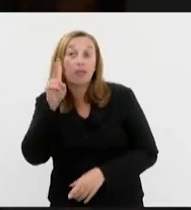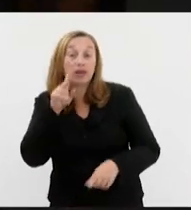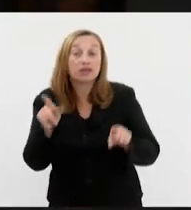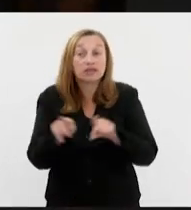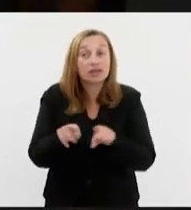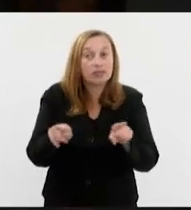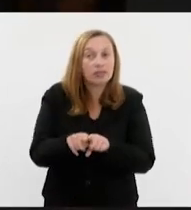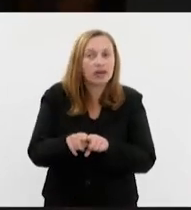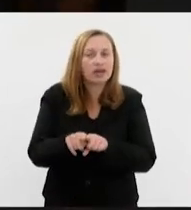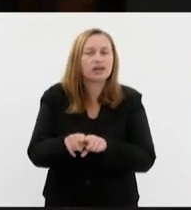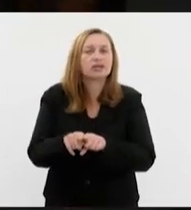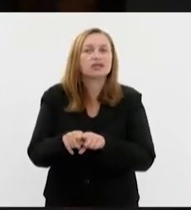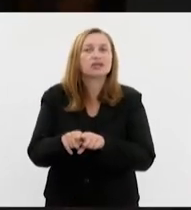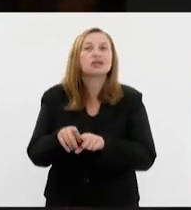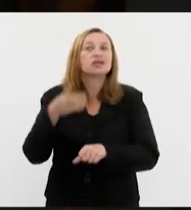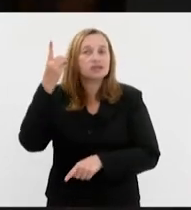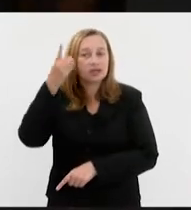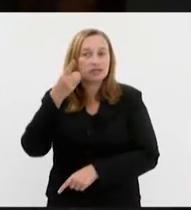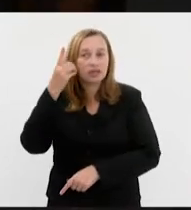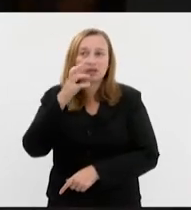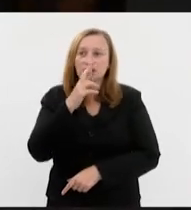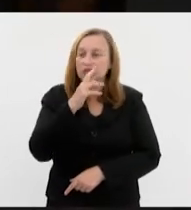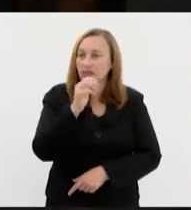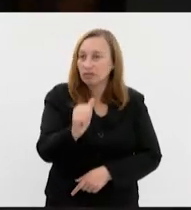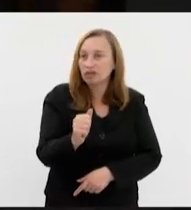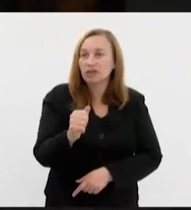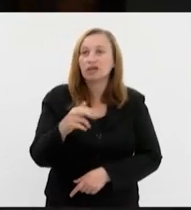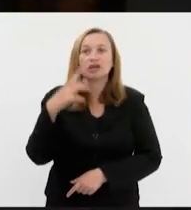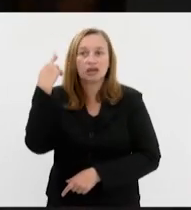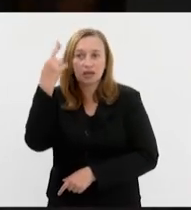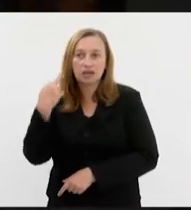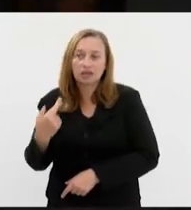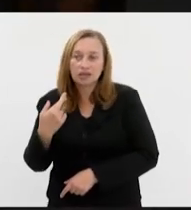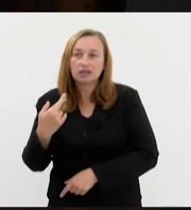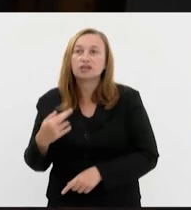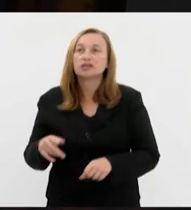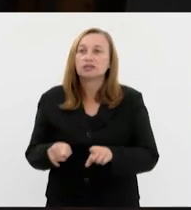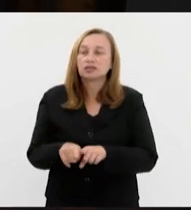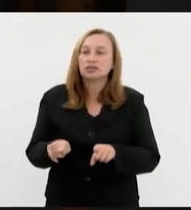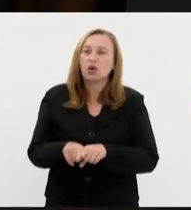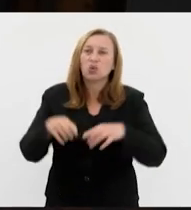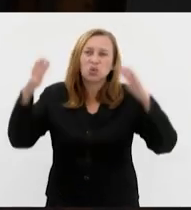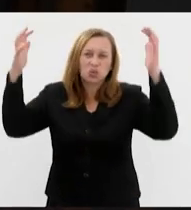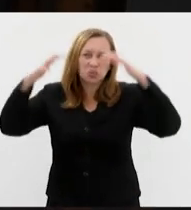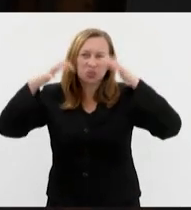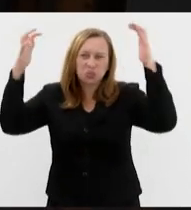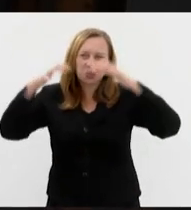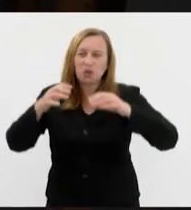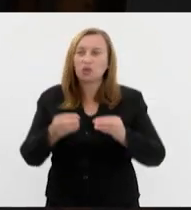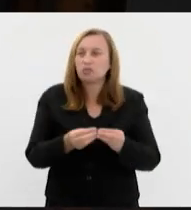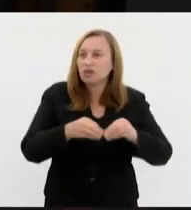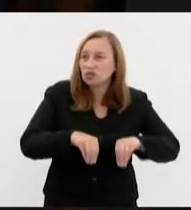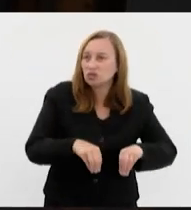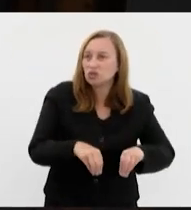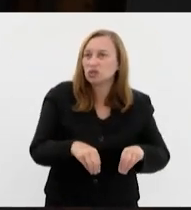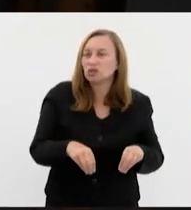fato trazido, deputado Rodrigo Amorim, deputada Renata, que foram as tragédias das chuvas, inclusive